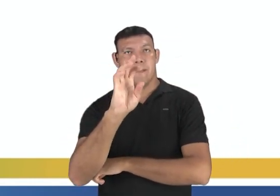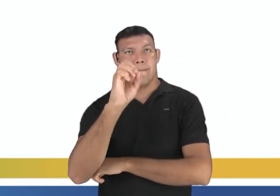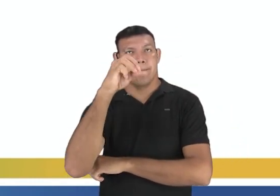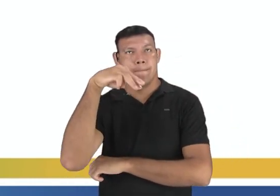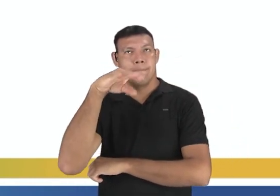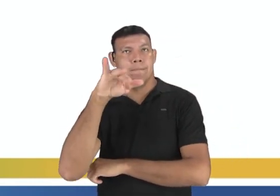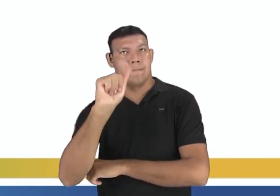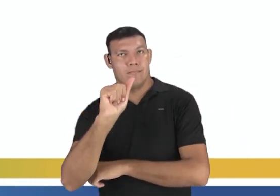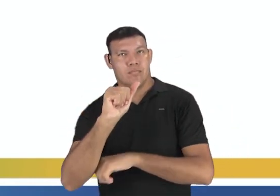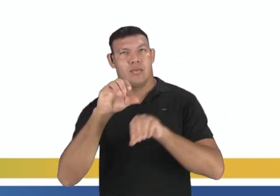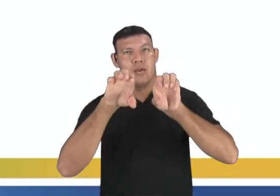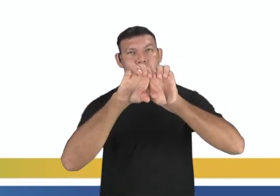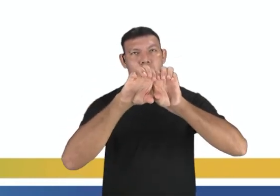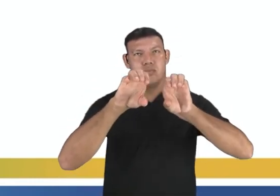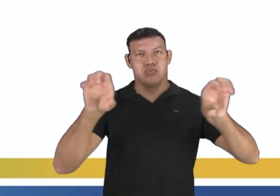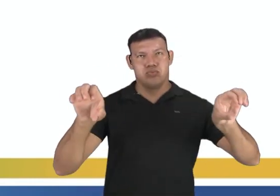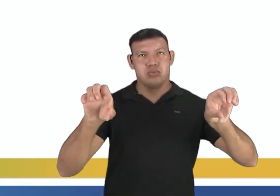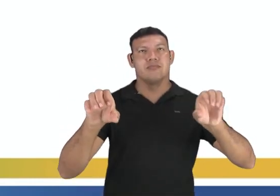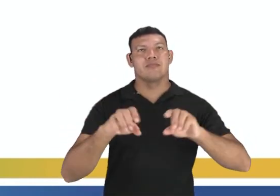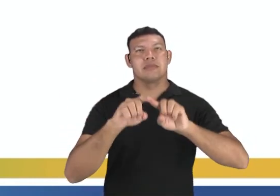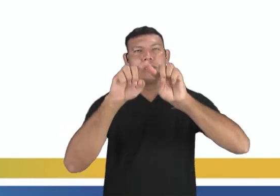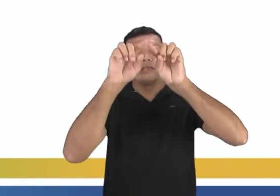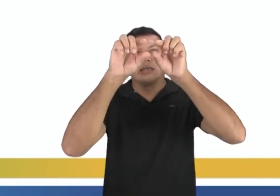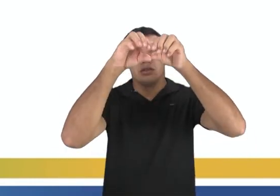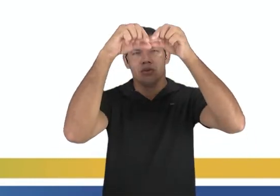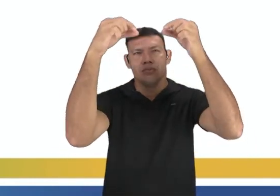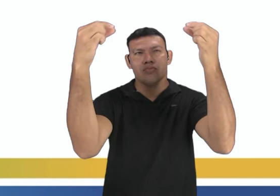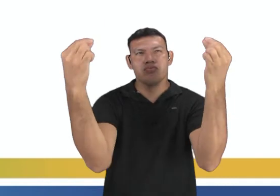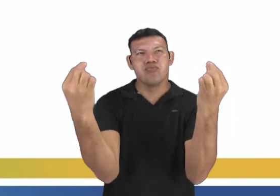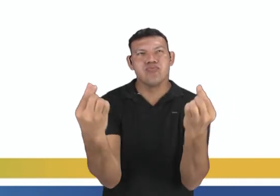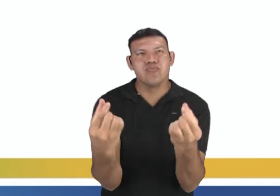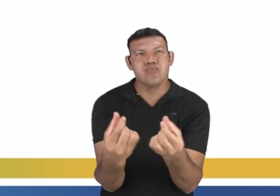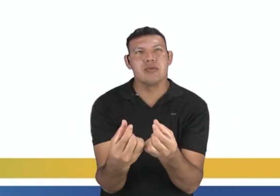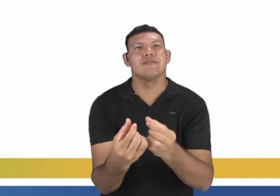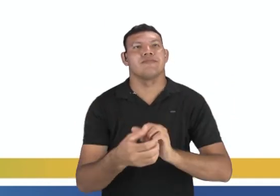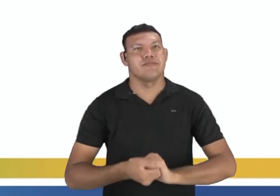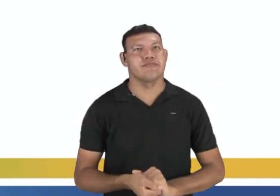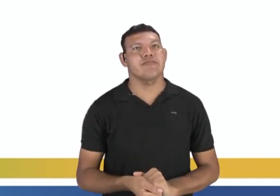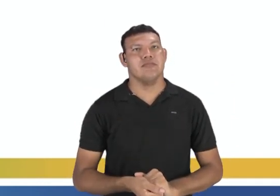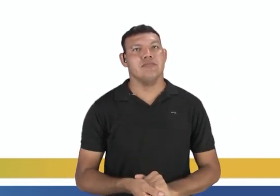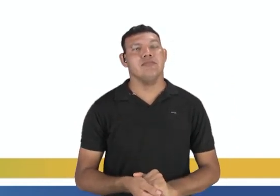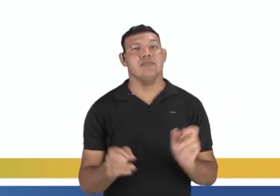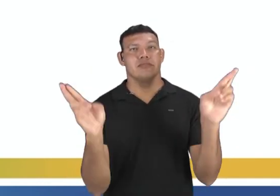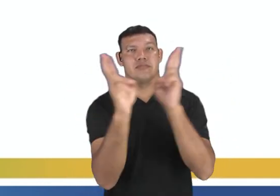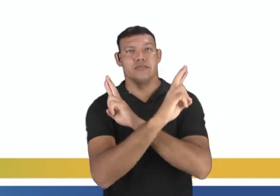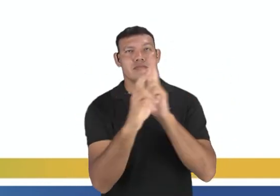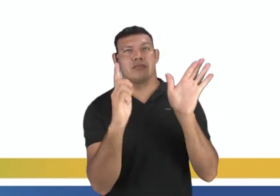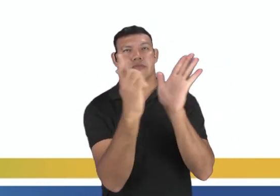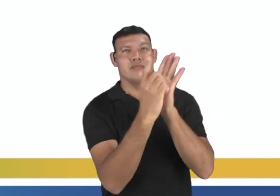função de equilíbrio nos seres humanos. Tais estruturas localizam-se onde? Vamos lá.